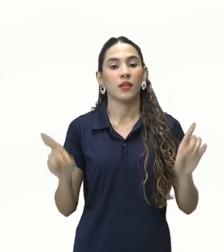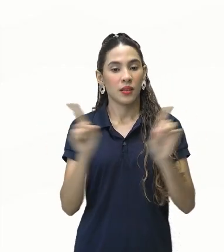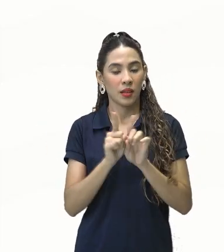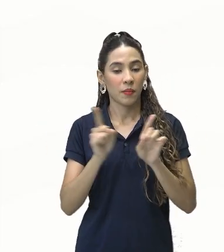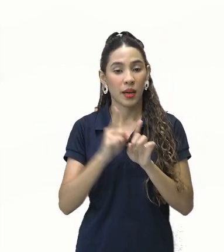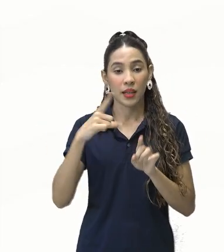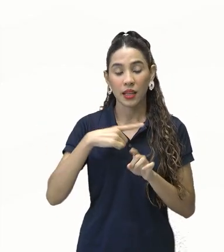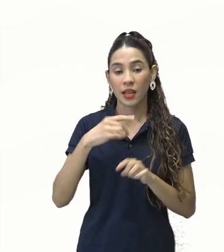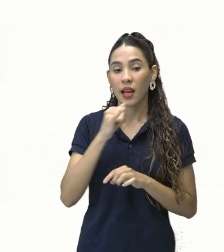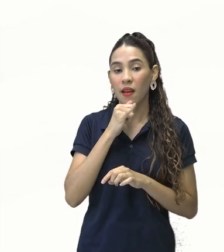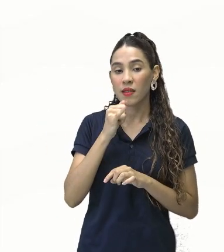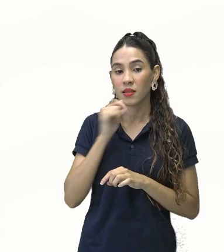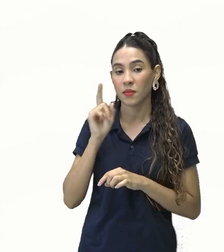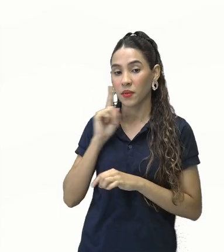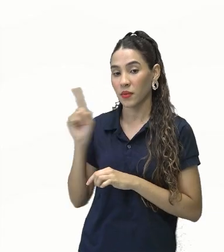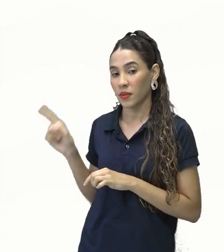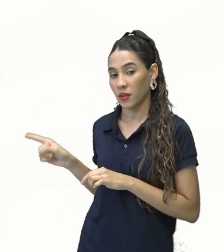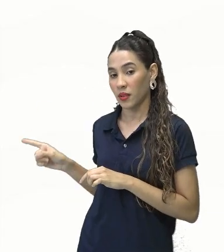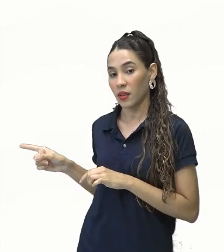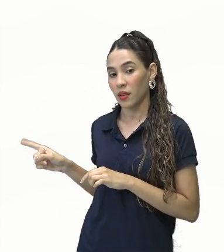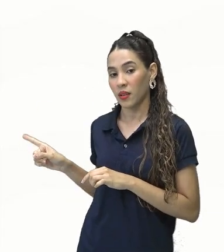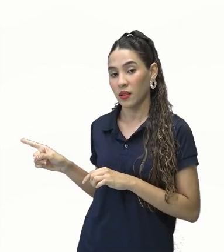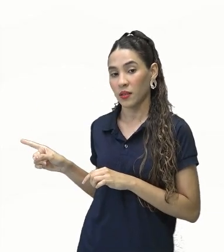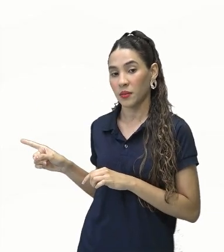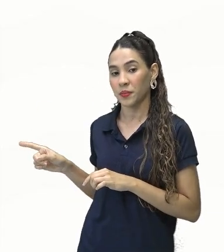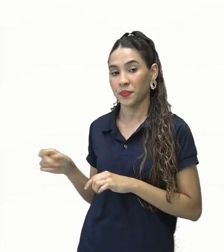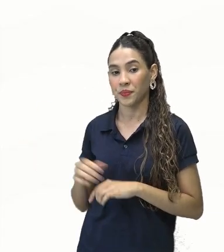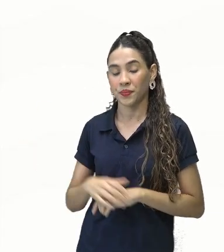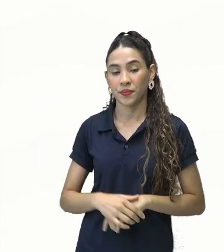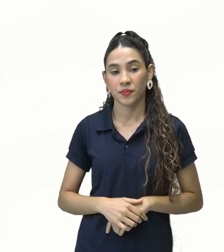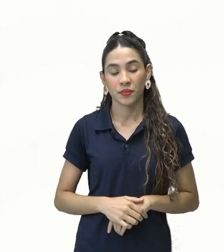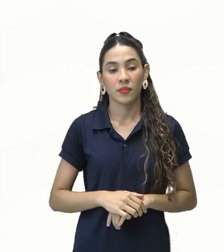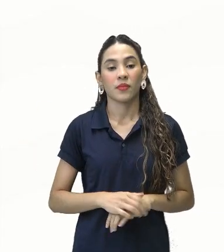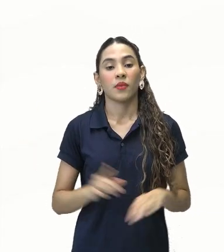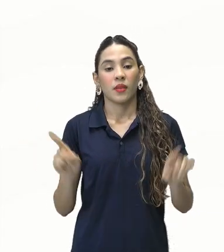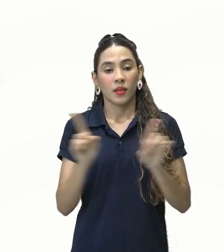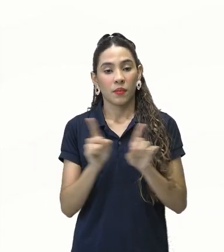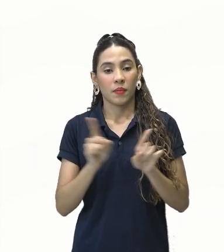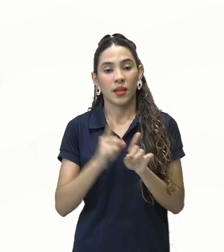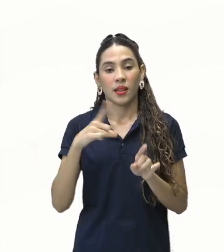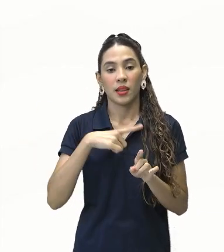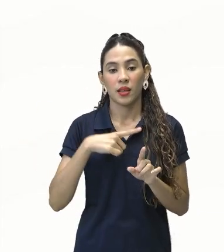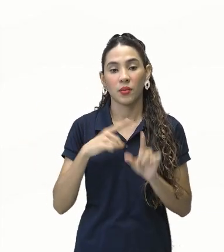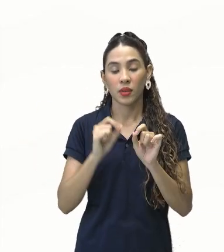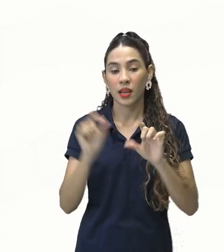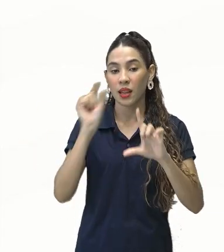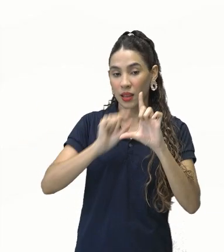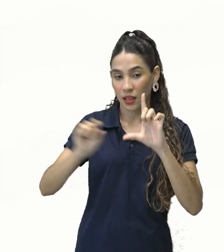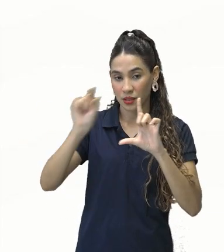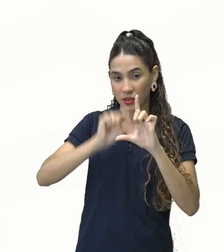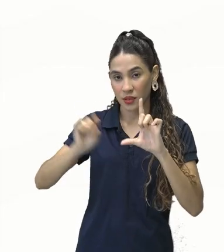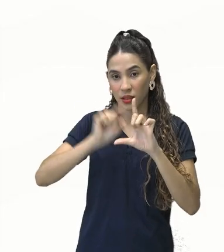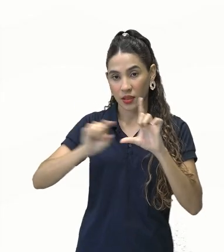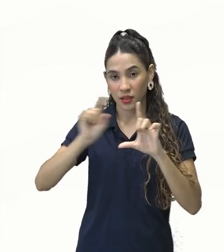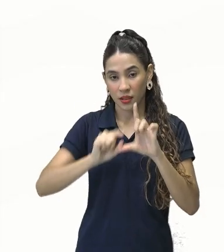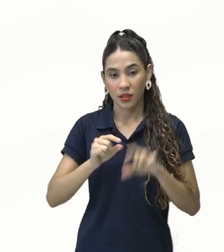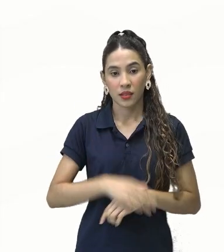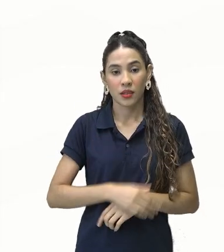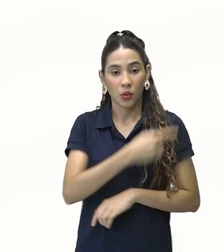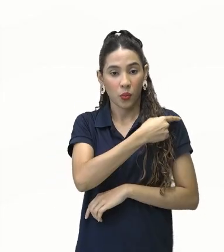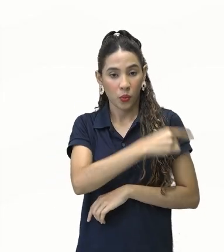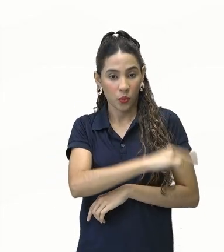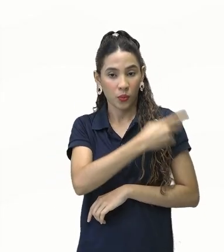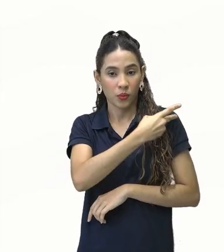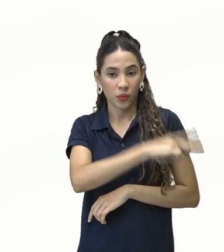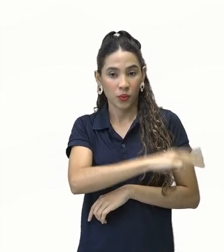como os que estão aqui embaixo. E também temos a nossa legenda, ó, série 1,